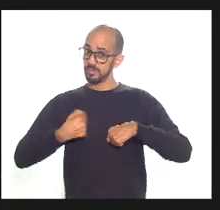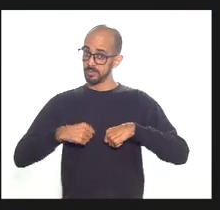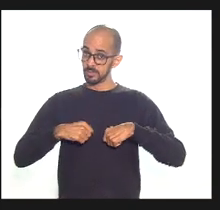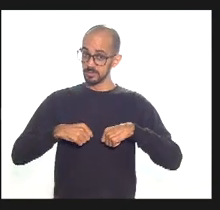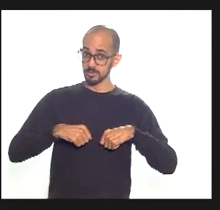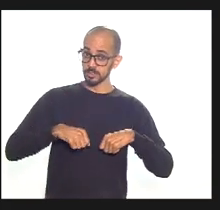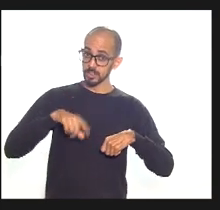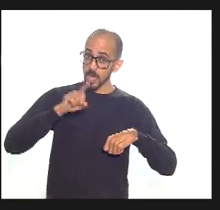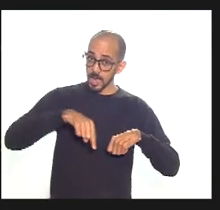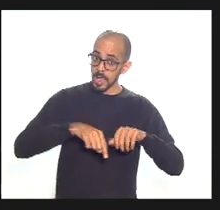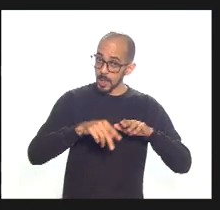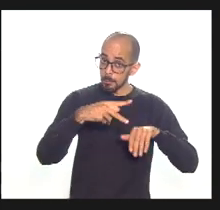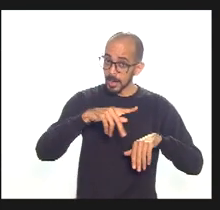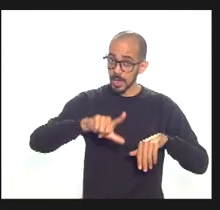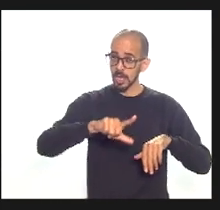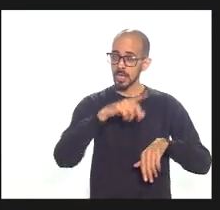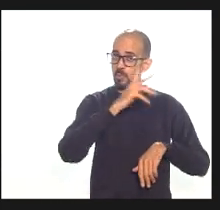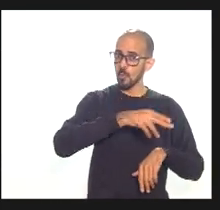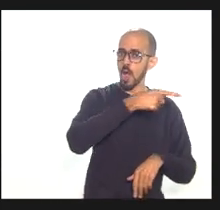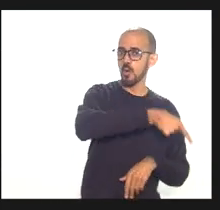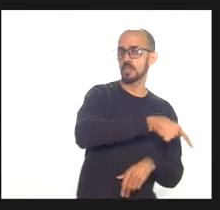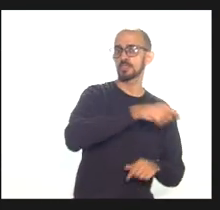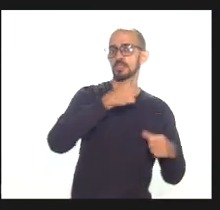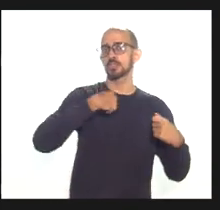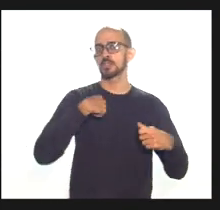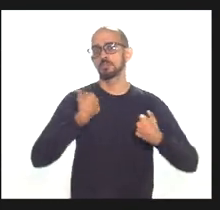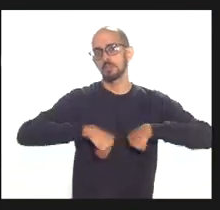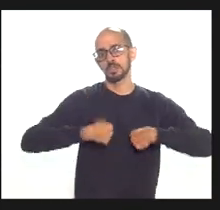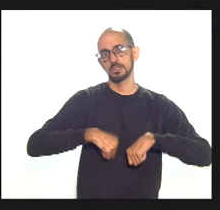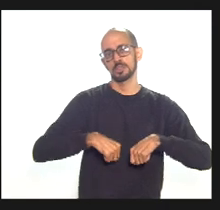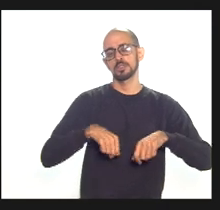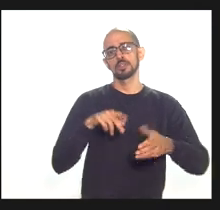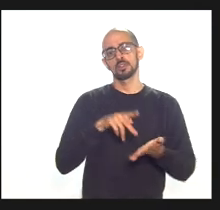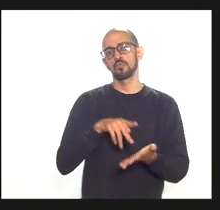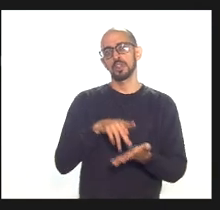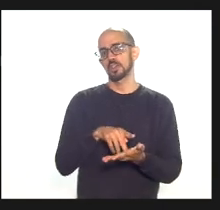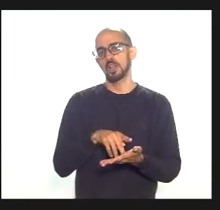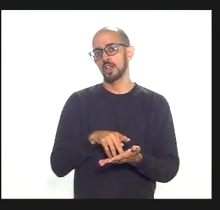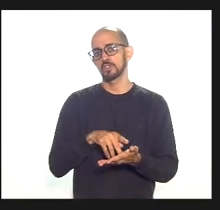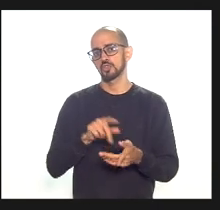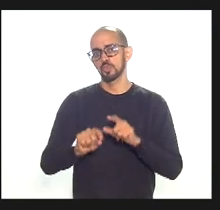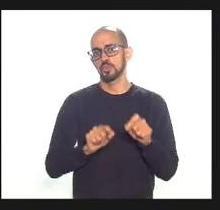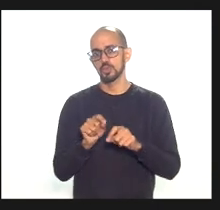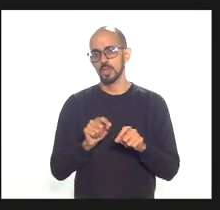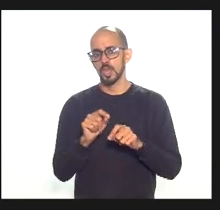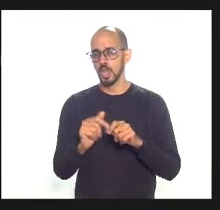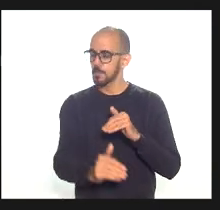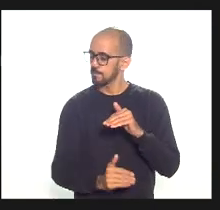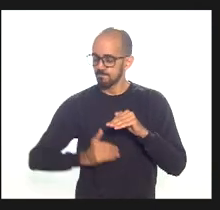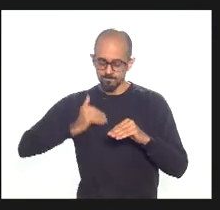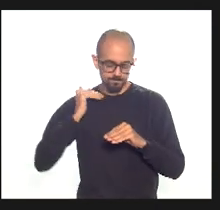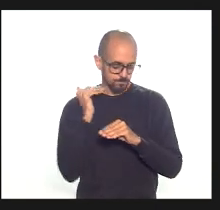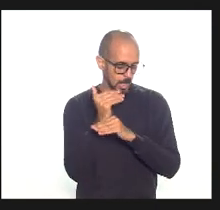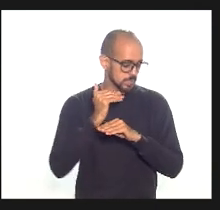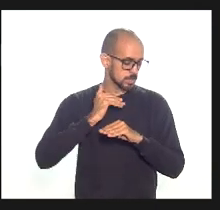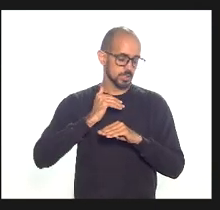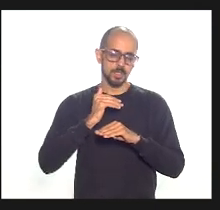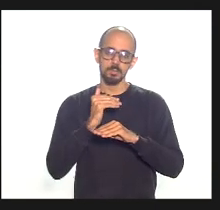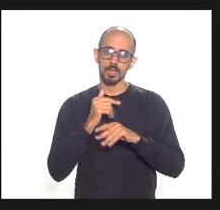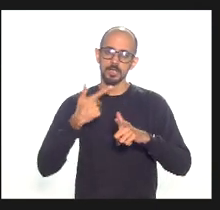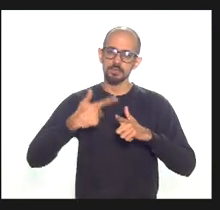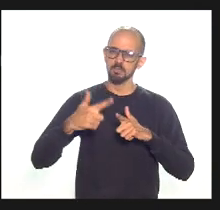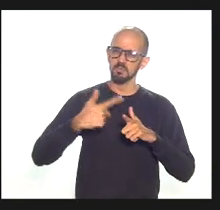Esses são projetos de lei necessários que precisam romper, né, romper esse